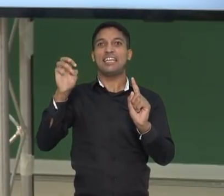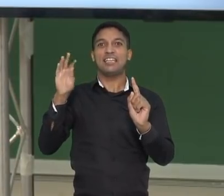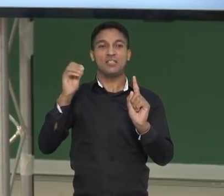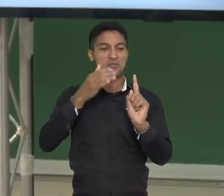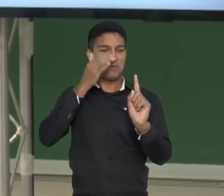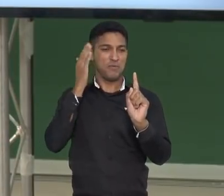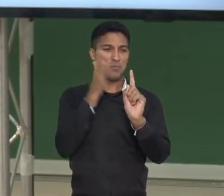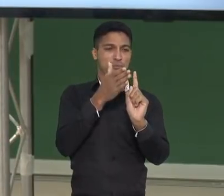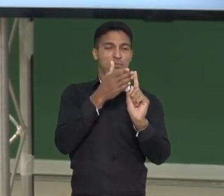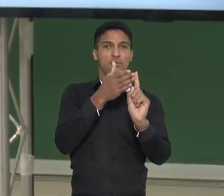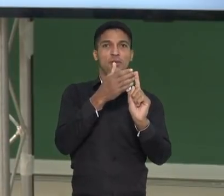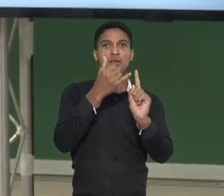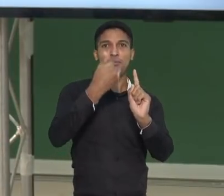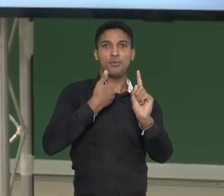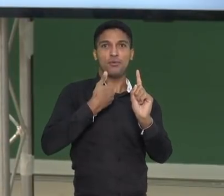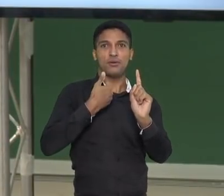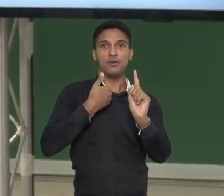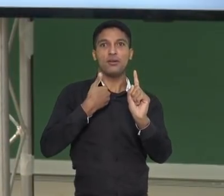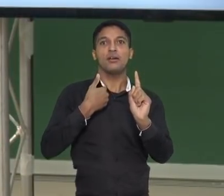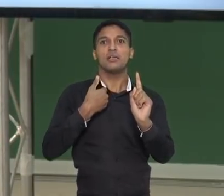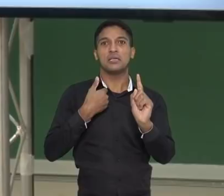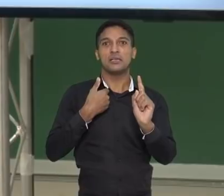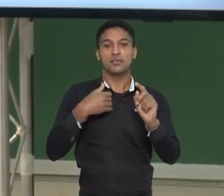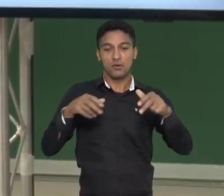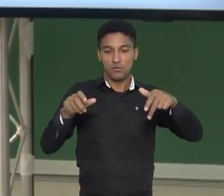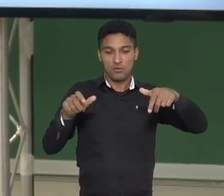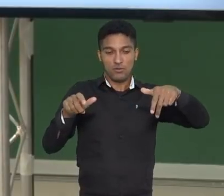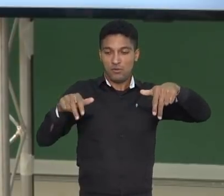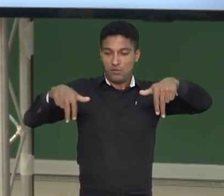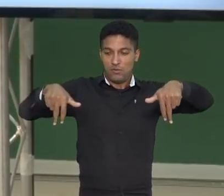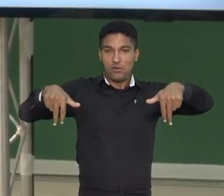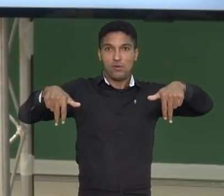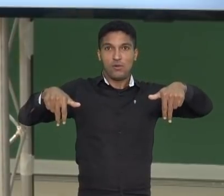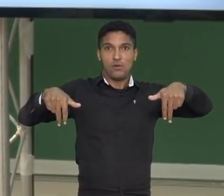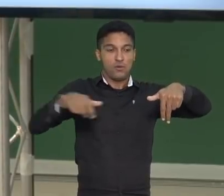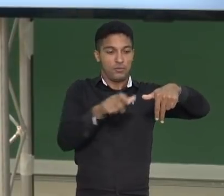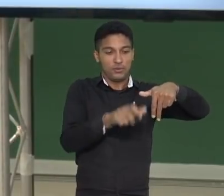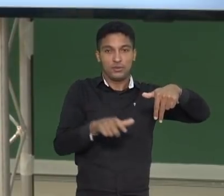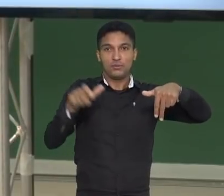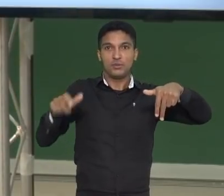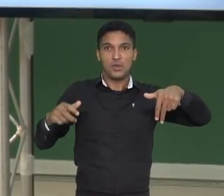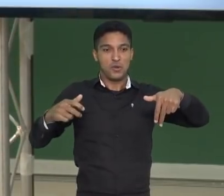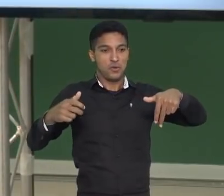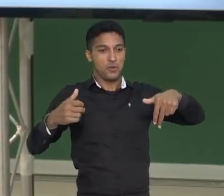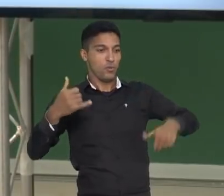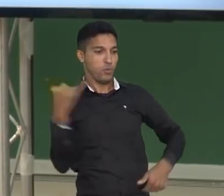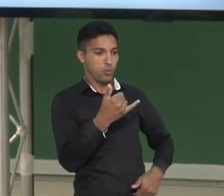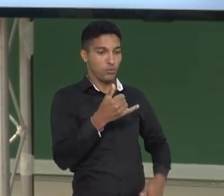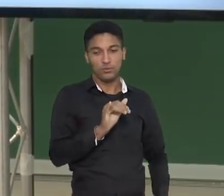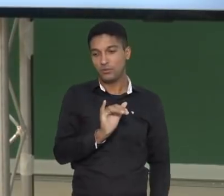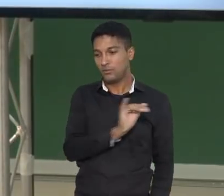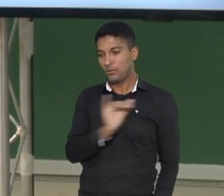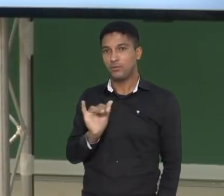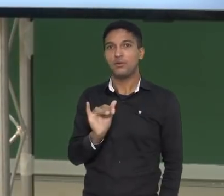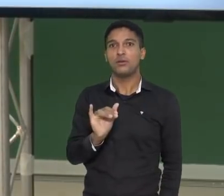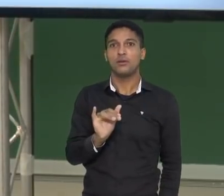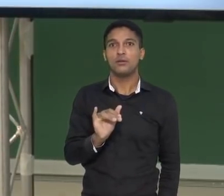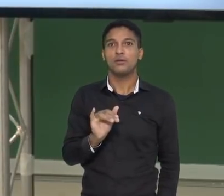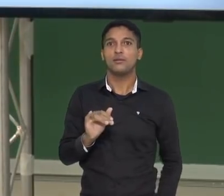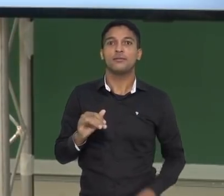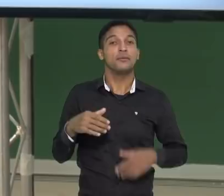entendi como faz. Mas vocês sabiam que quando vocês constroem textos